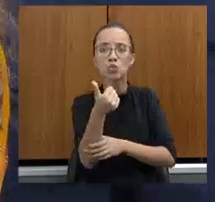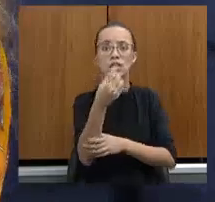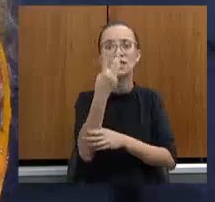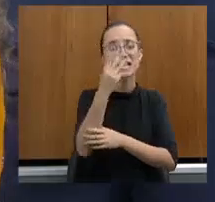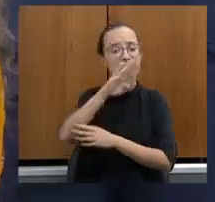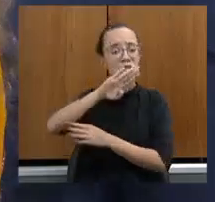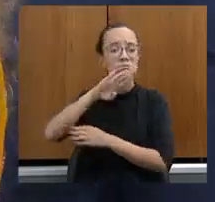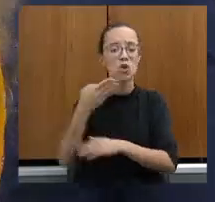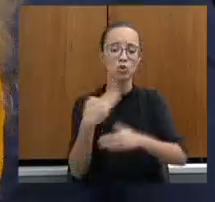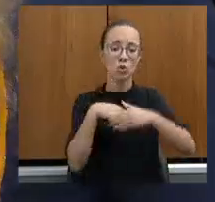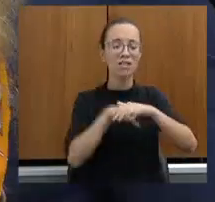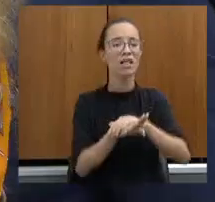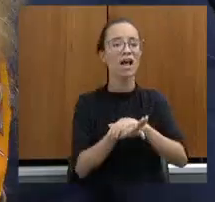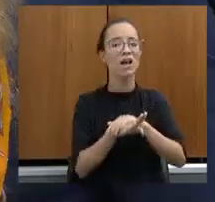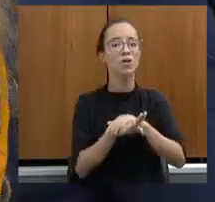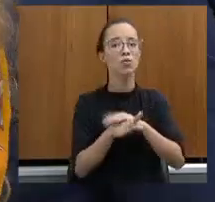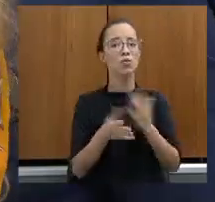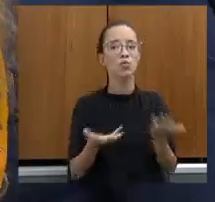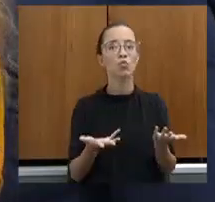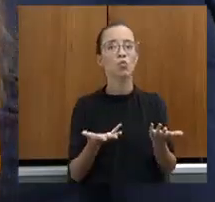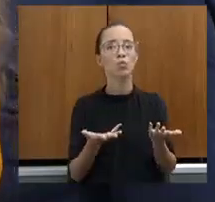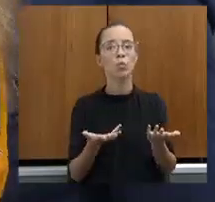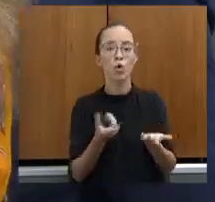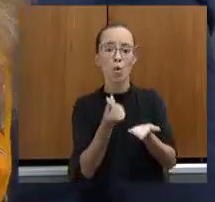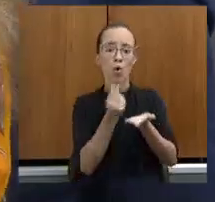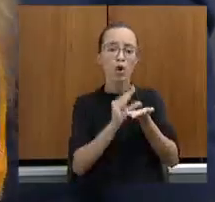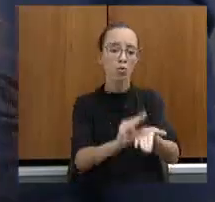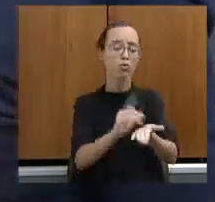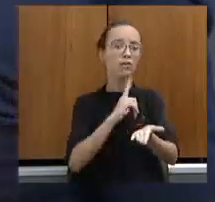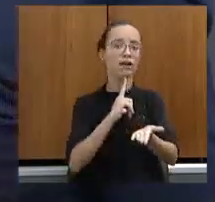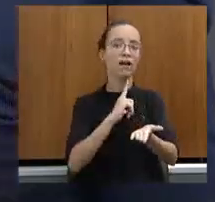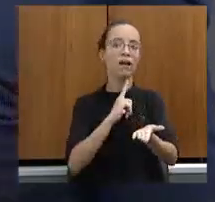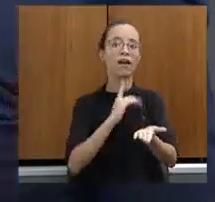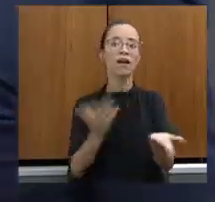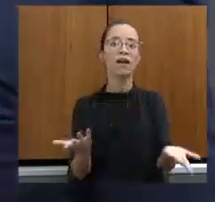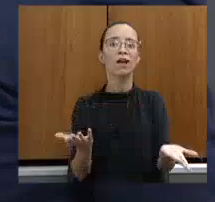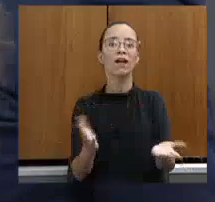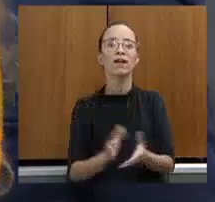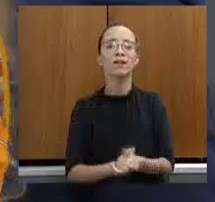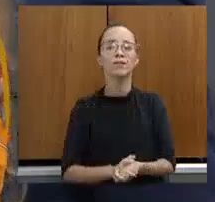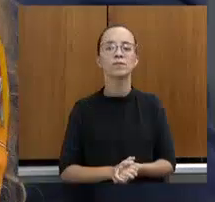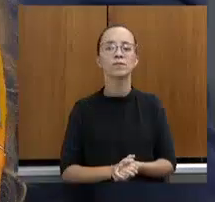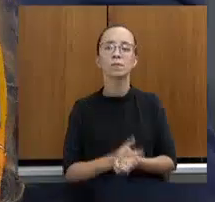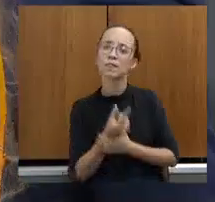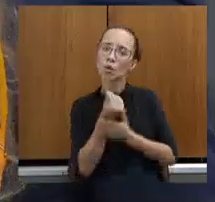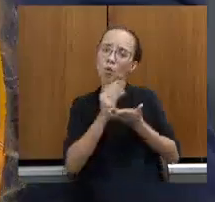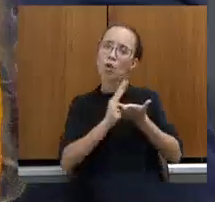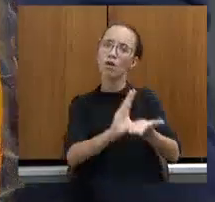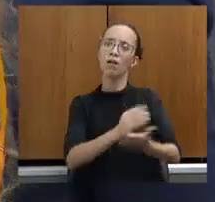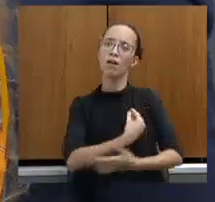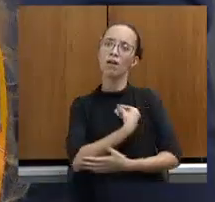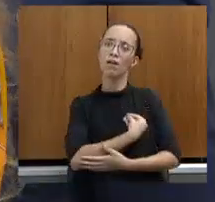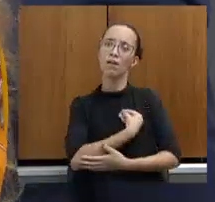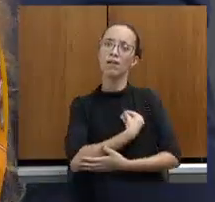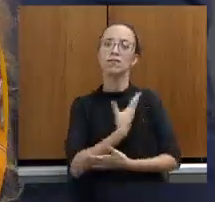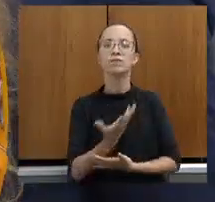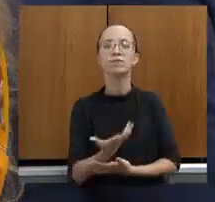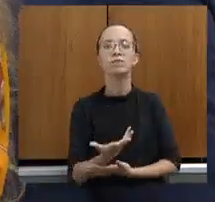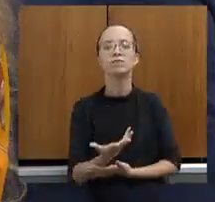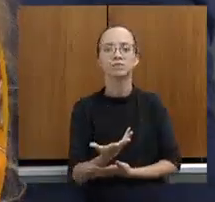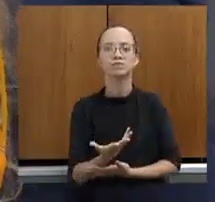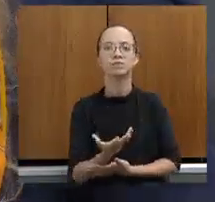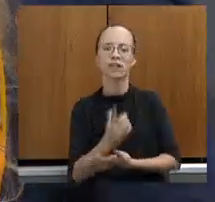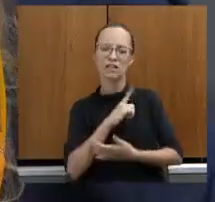na conta do fundeb o recurso existe o recurso existe E aí